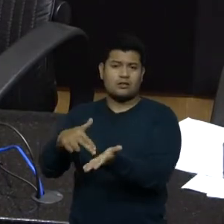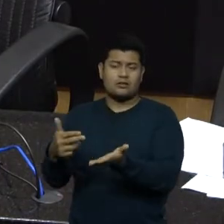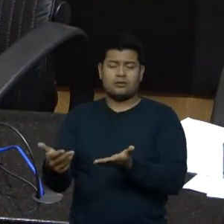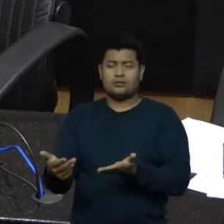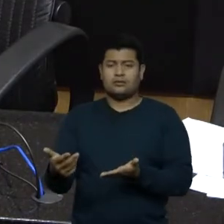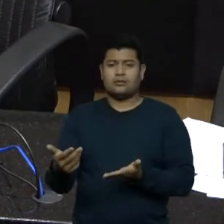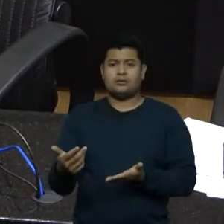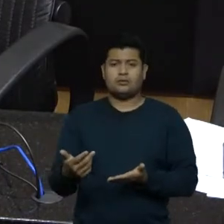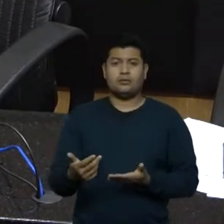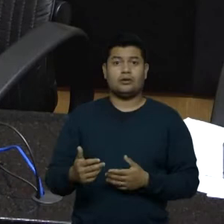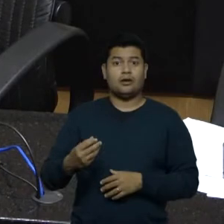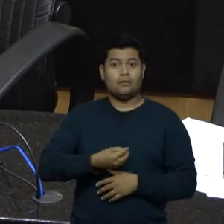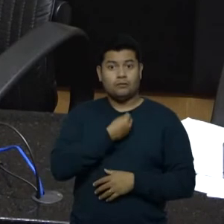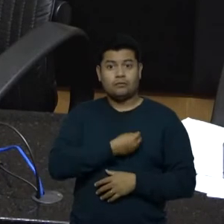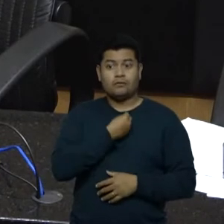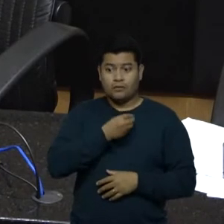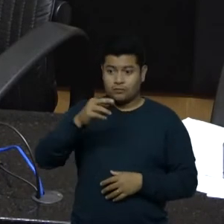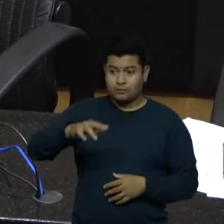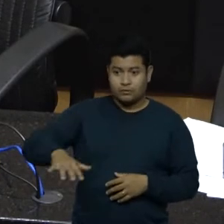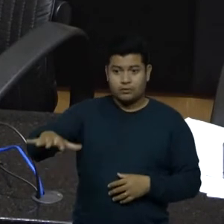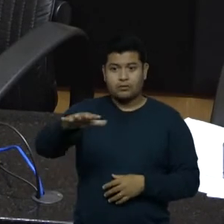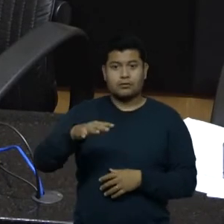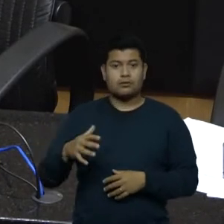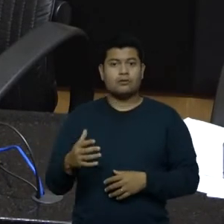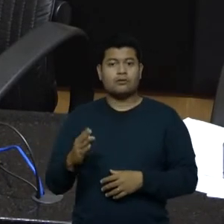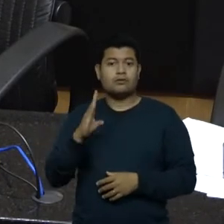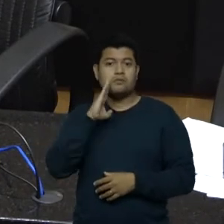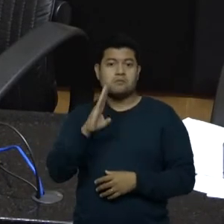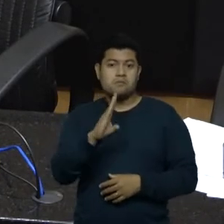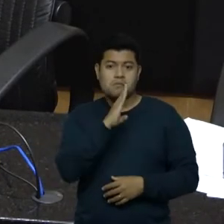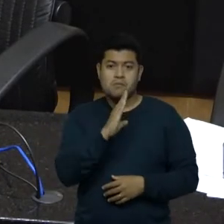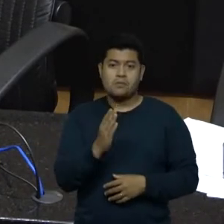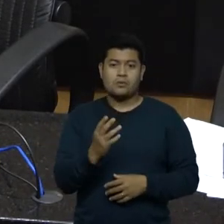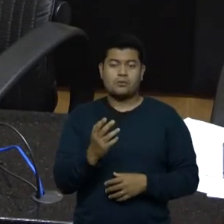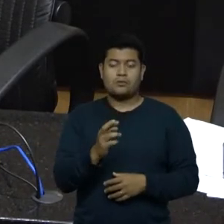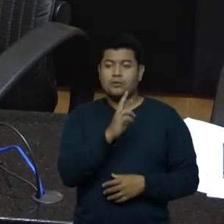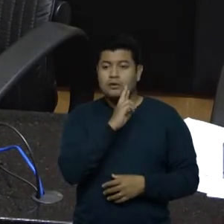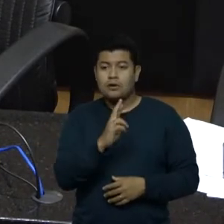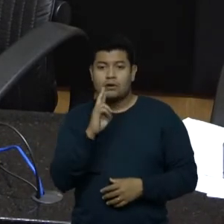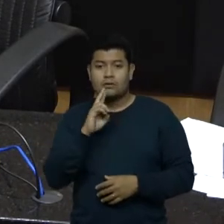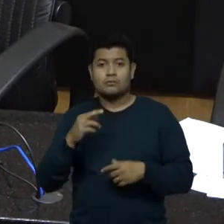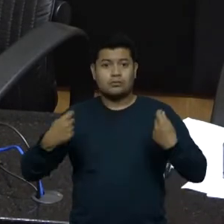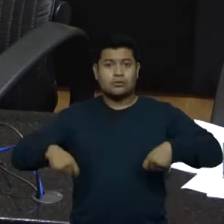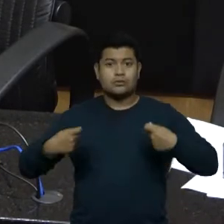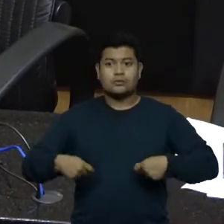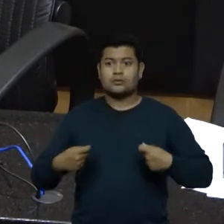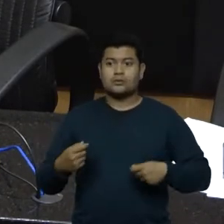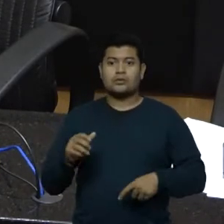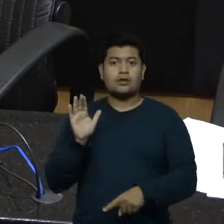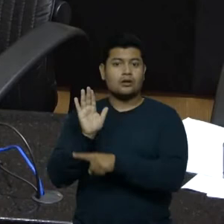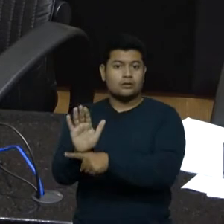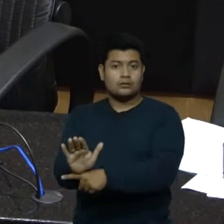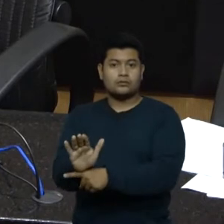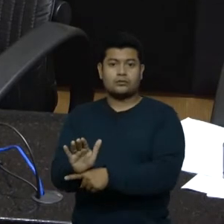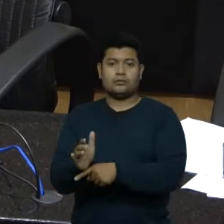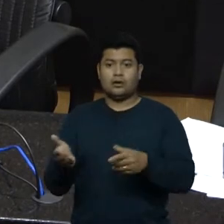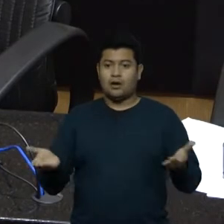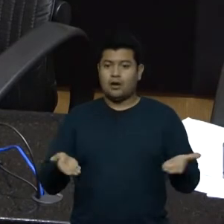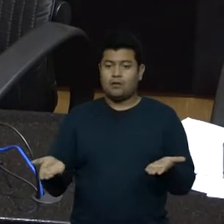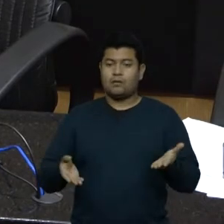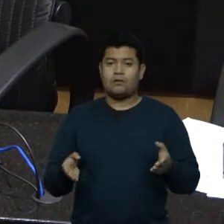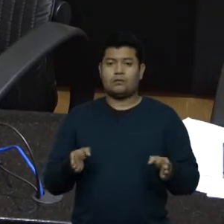desse desse setor que precisa da ajuda nesse momento do Parlamento Catarinense